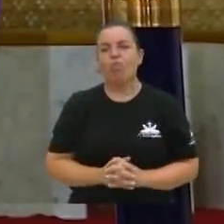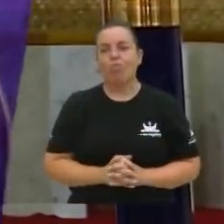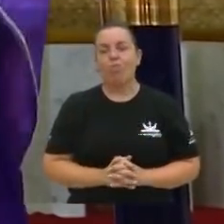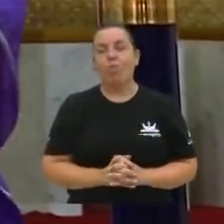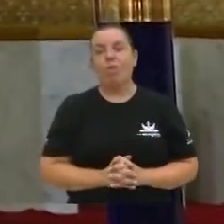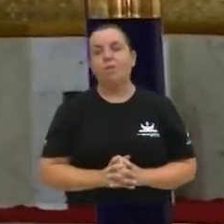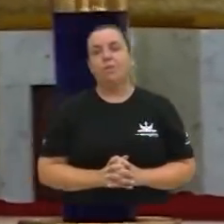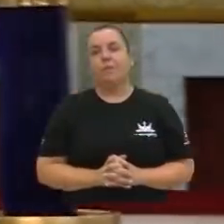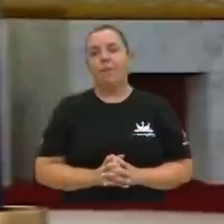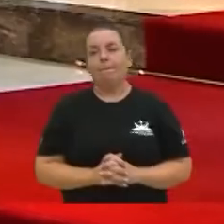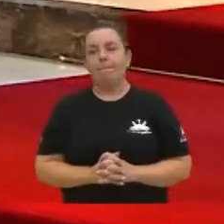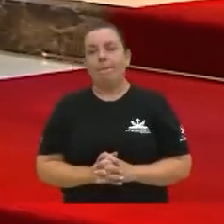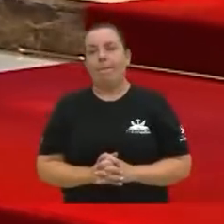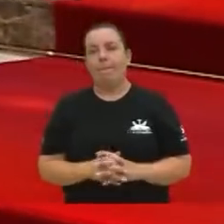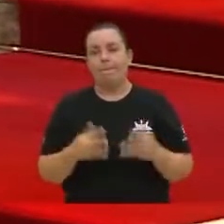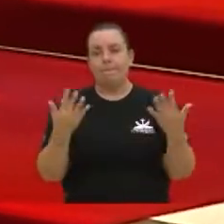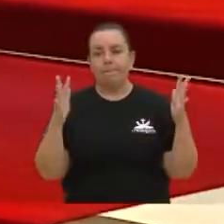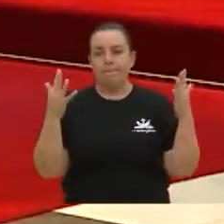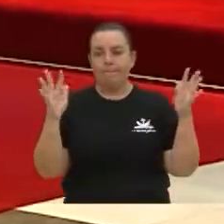bem